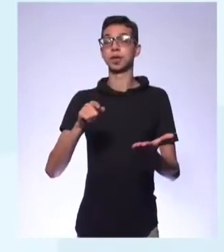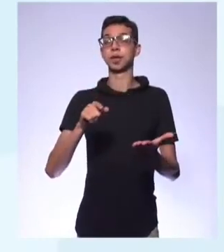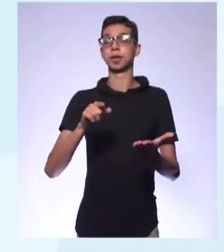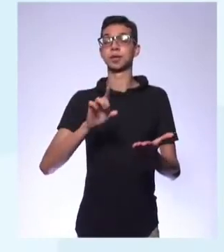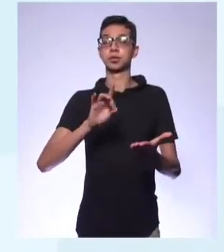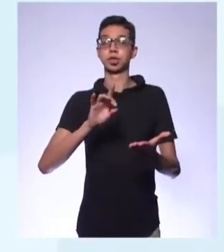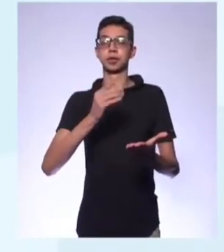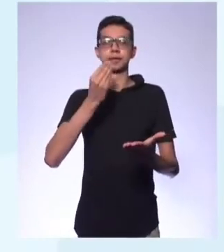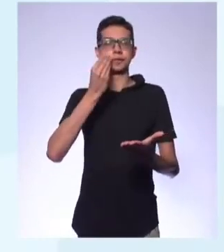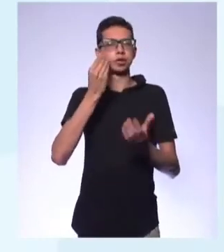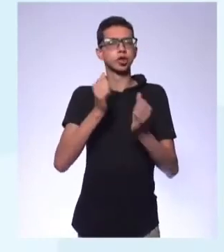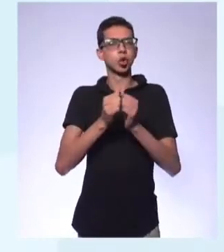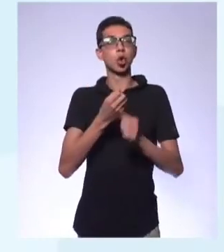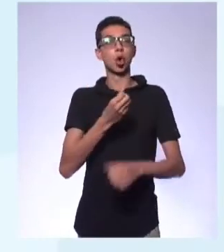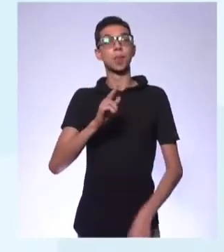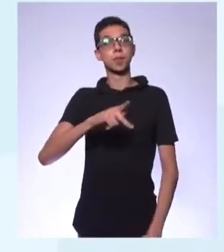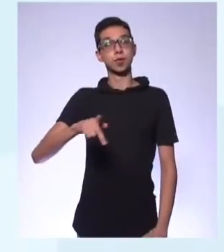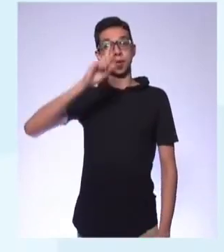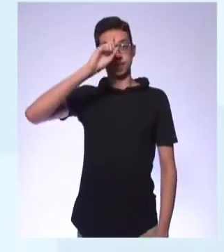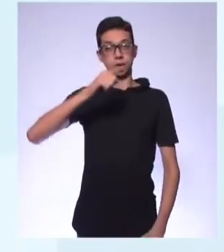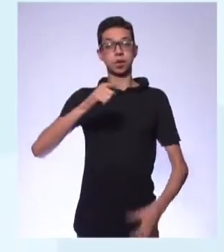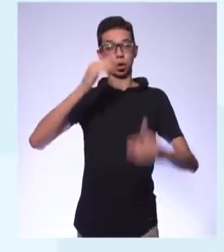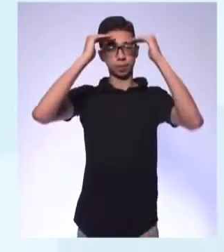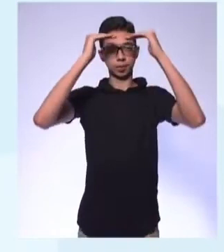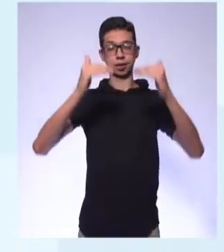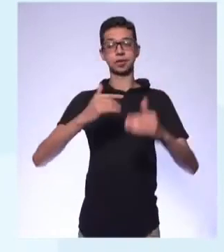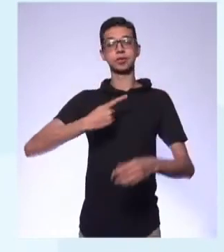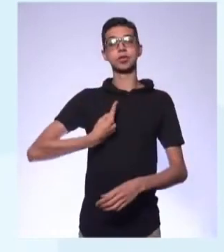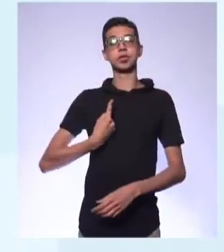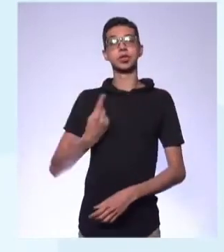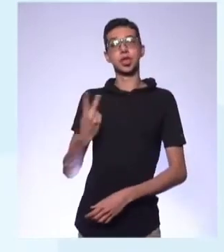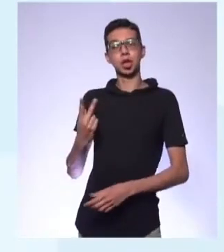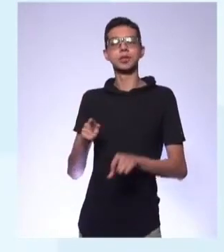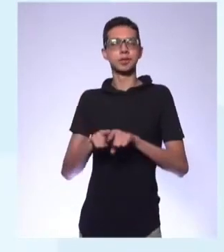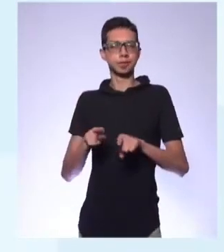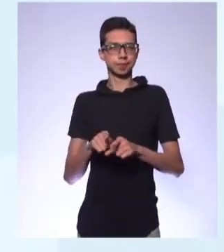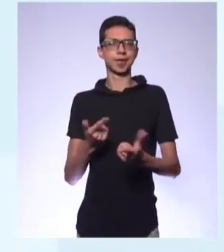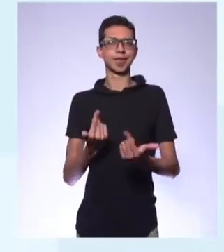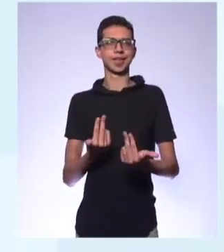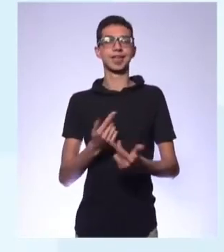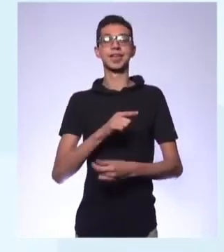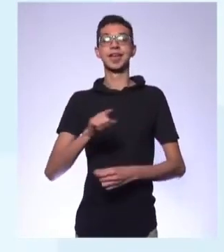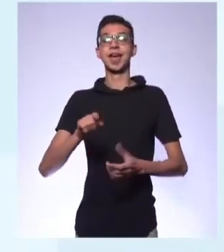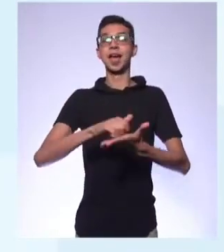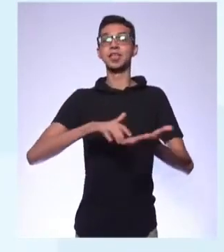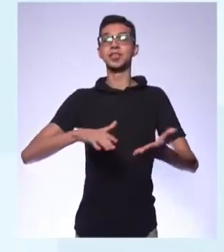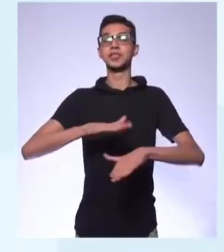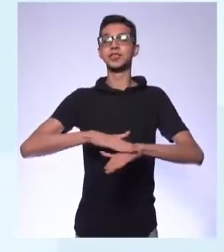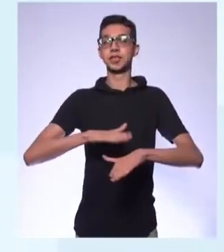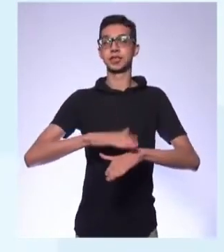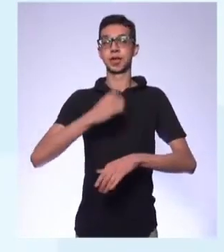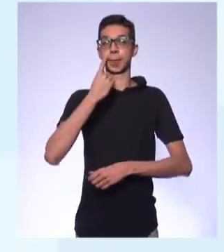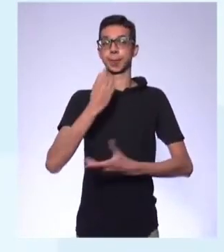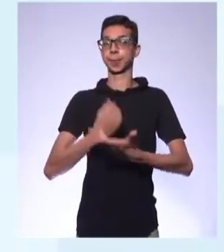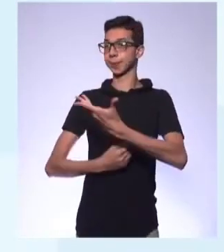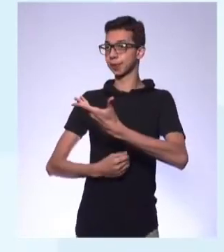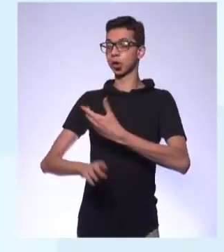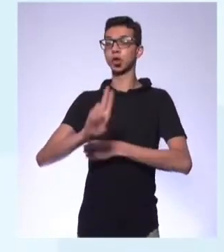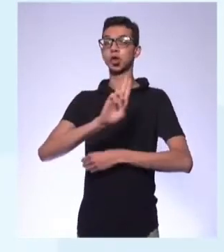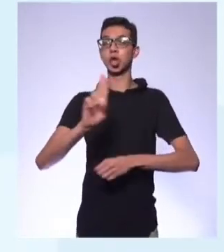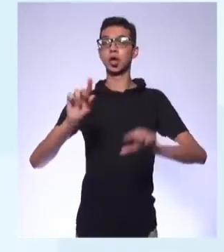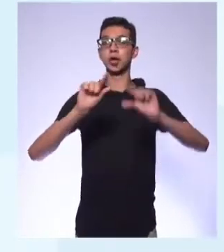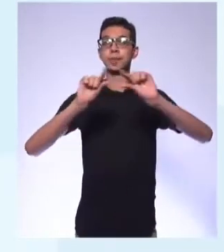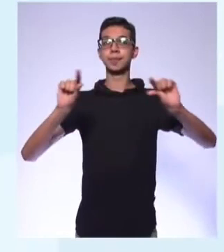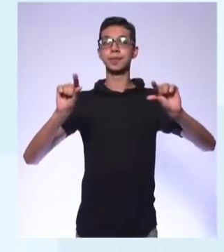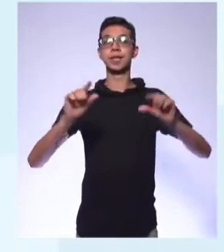mande, ele manda, se obedece, a gente também, certo? E aqui, uma atividade para vocês fazerem. Animais Fantásticos e Onde Habitam, o trailer